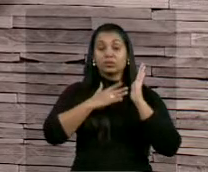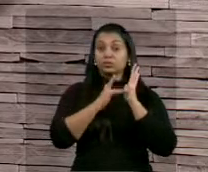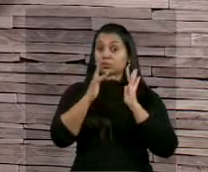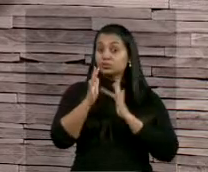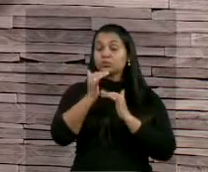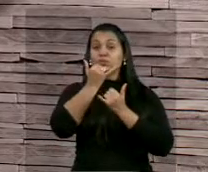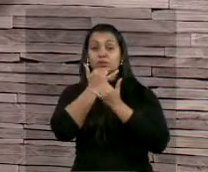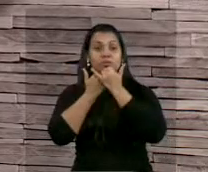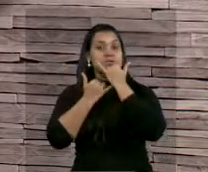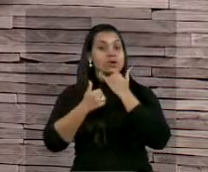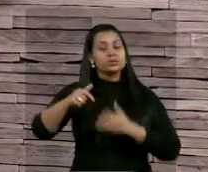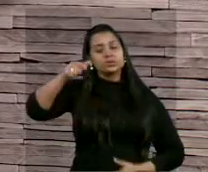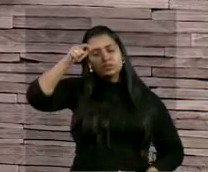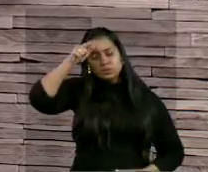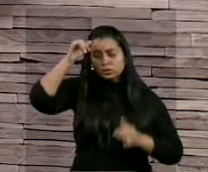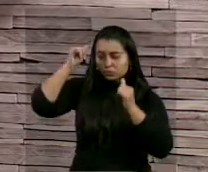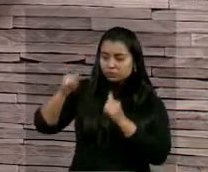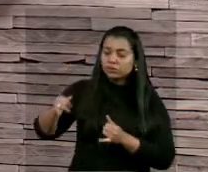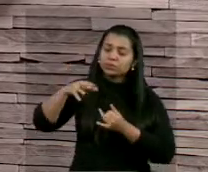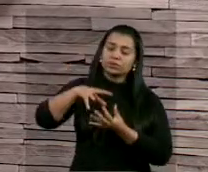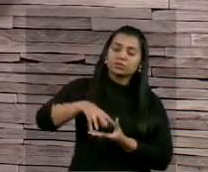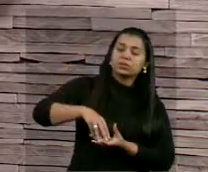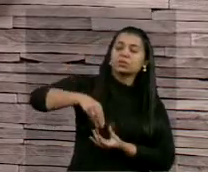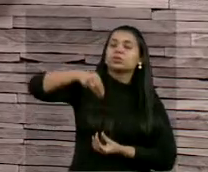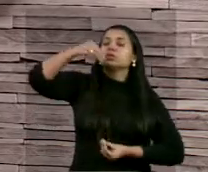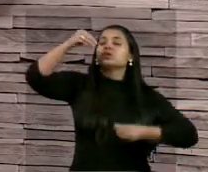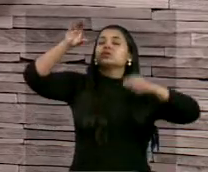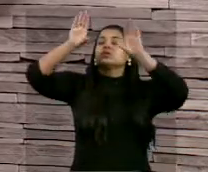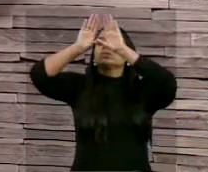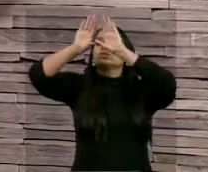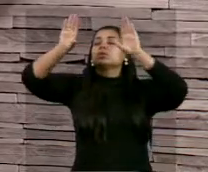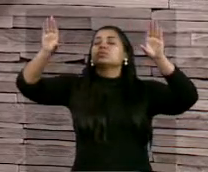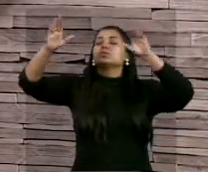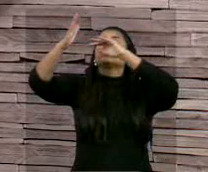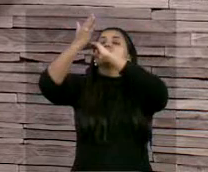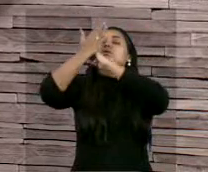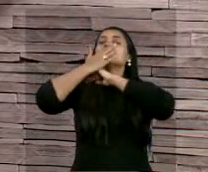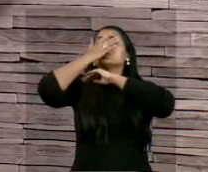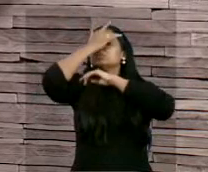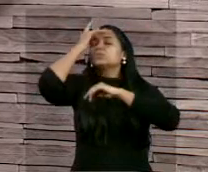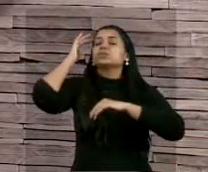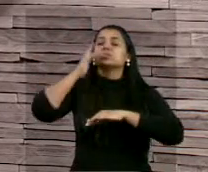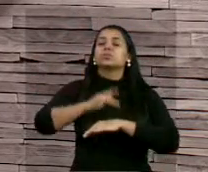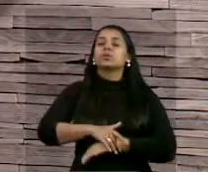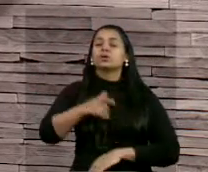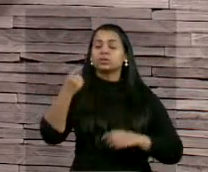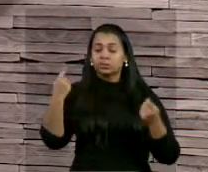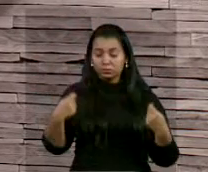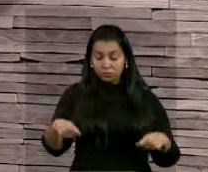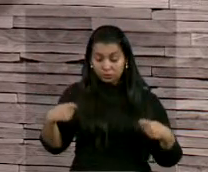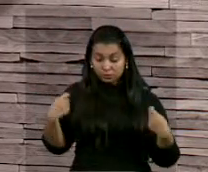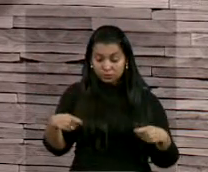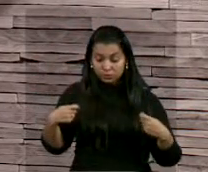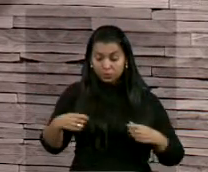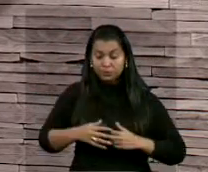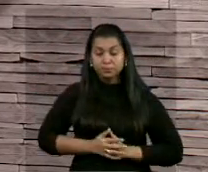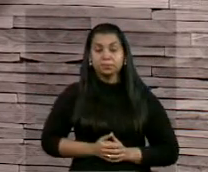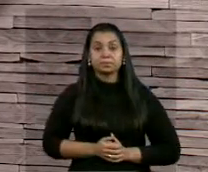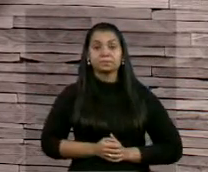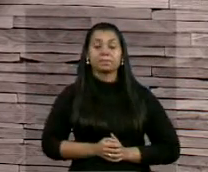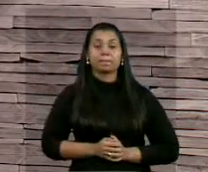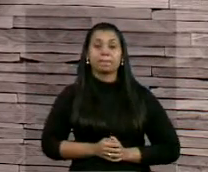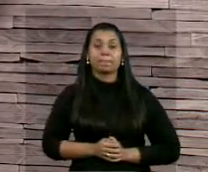meu Jesus, perdoai-nos, livrai-nos do fogo do inferno, levai as almas todas para o céu e socorrei principalmente as que